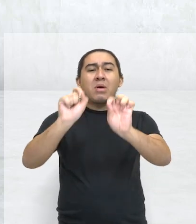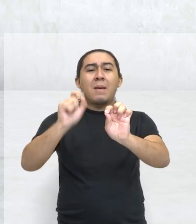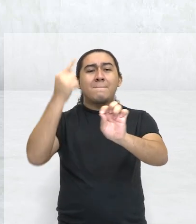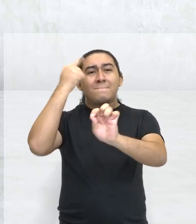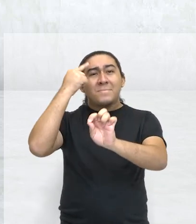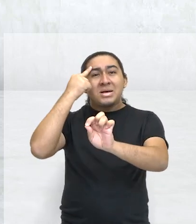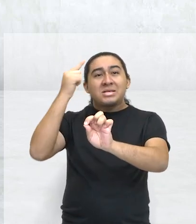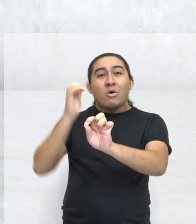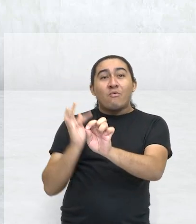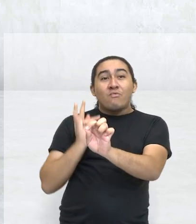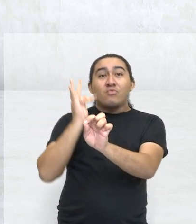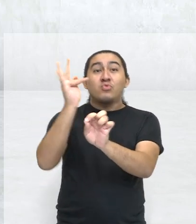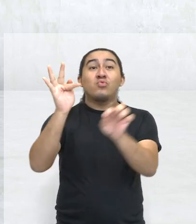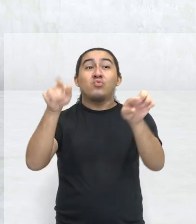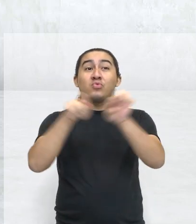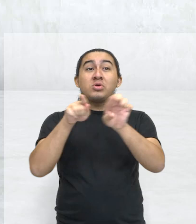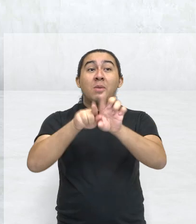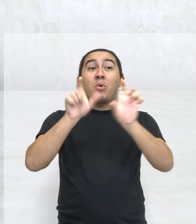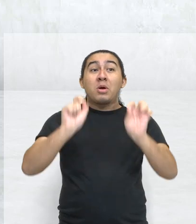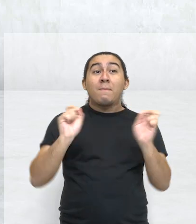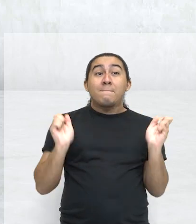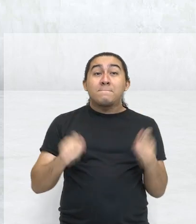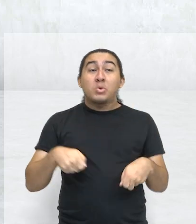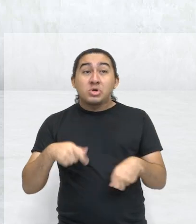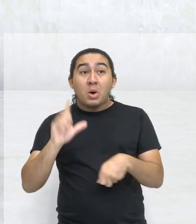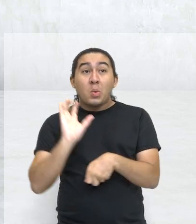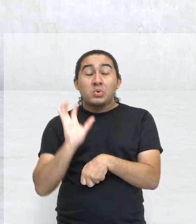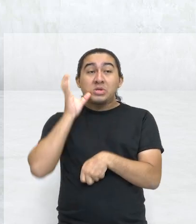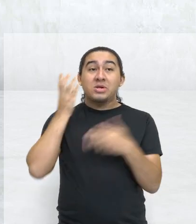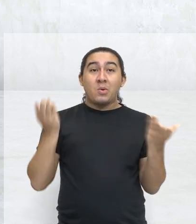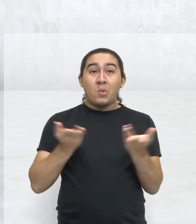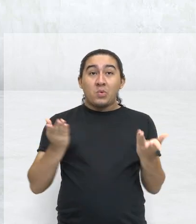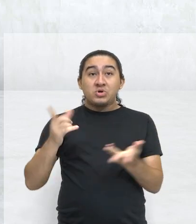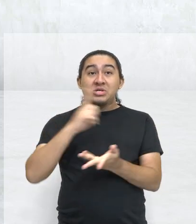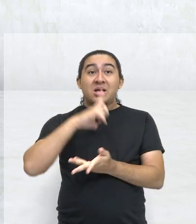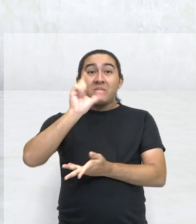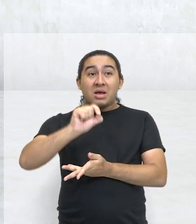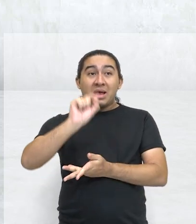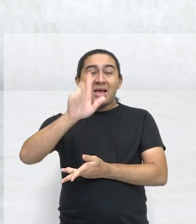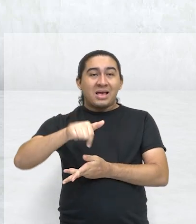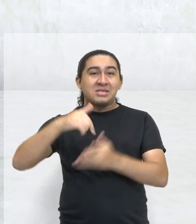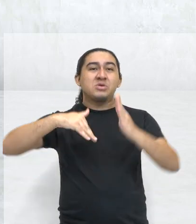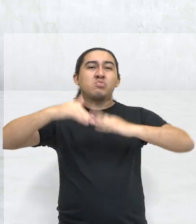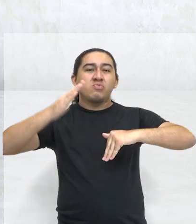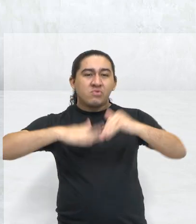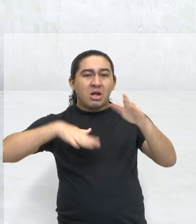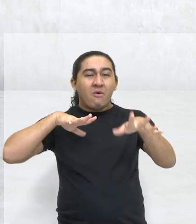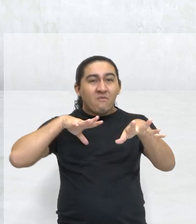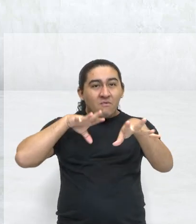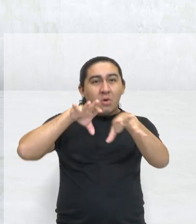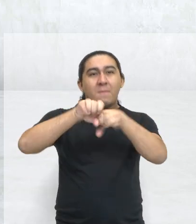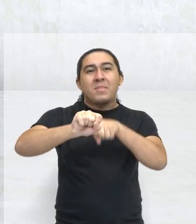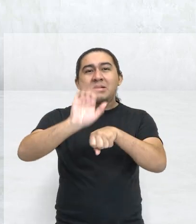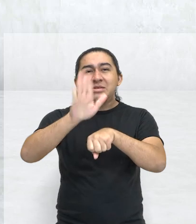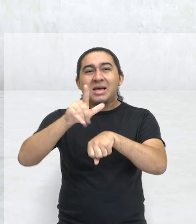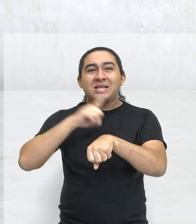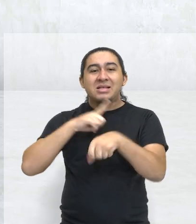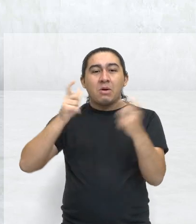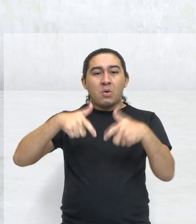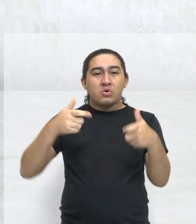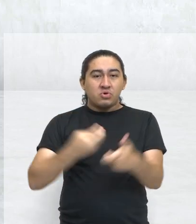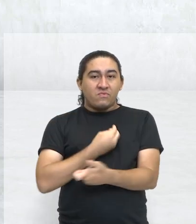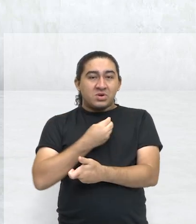pode acontecer e que hoje nós temos justamente esses profissionais formados e que